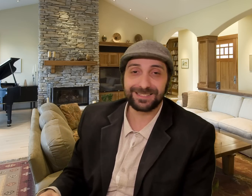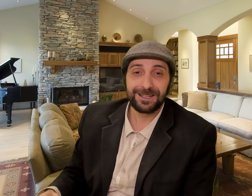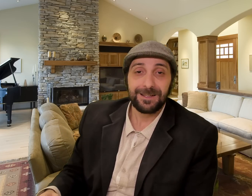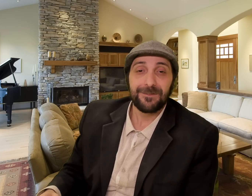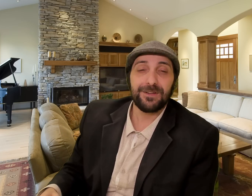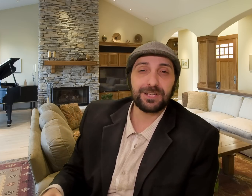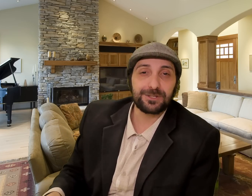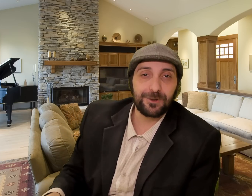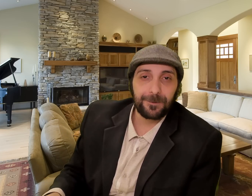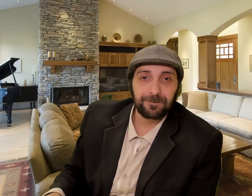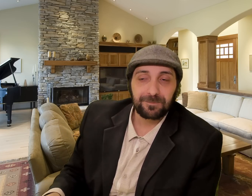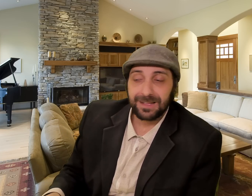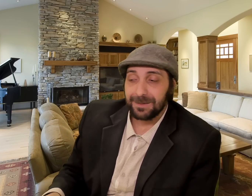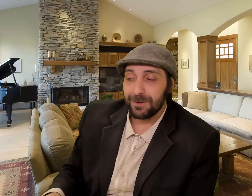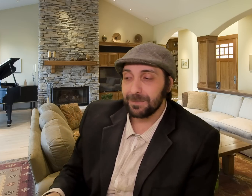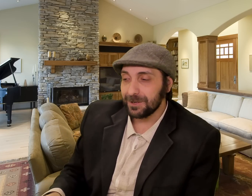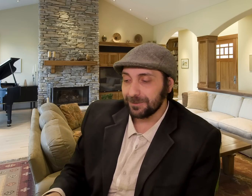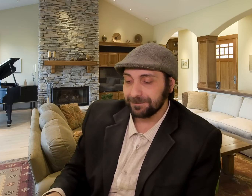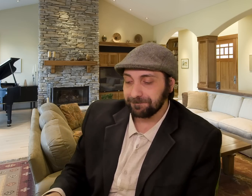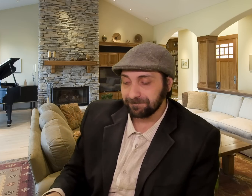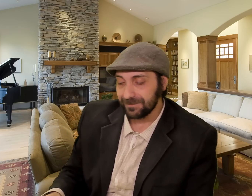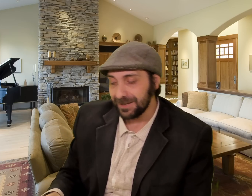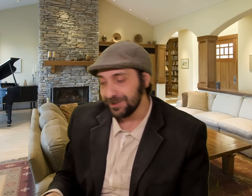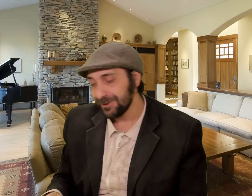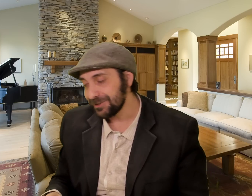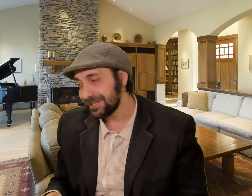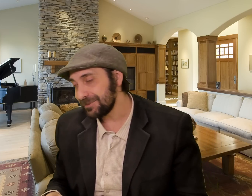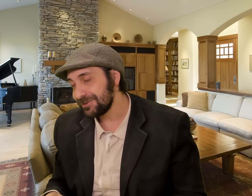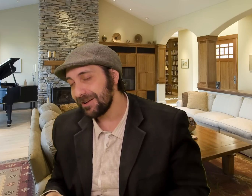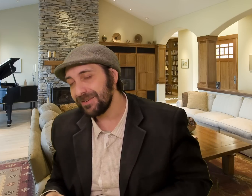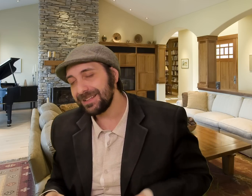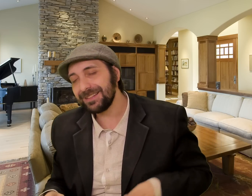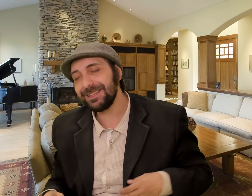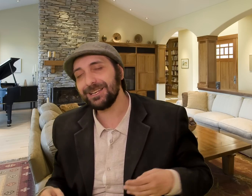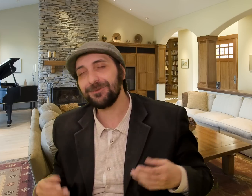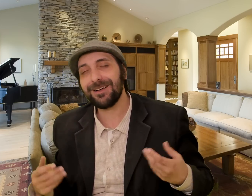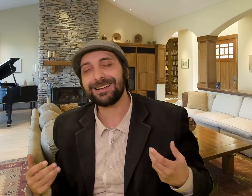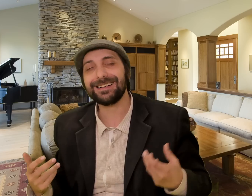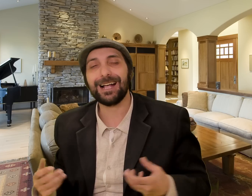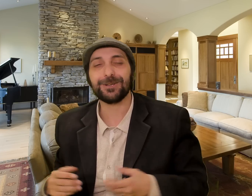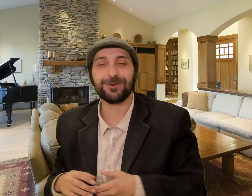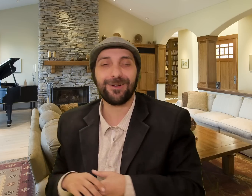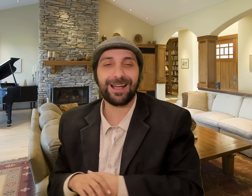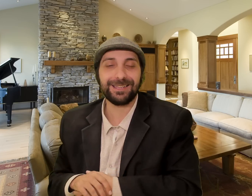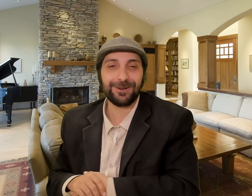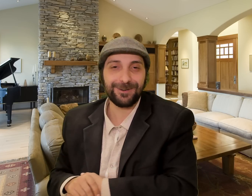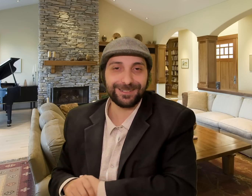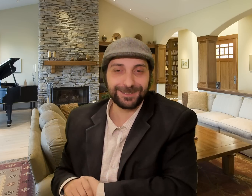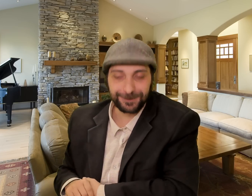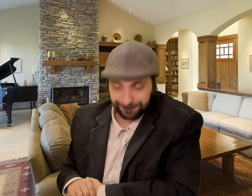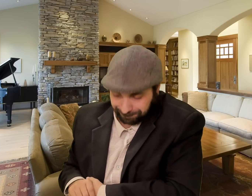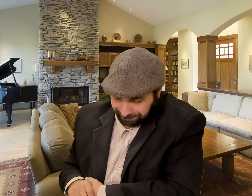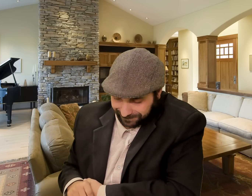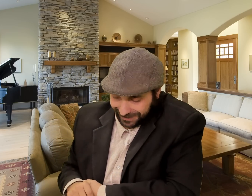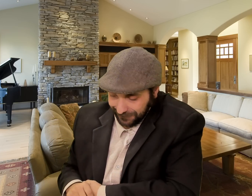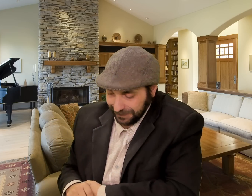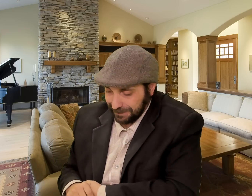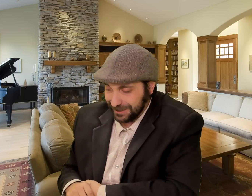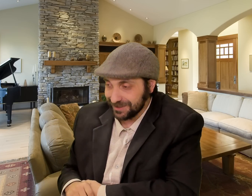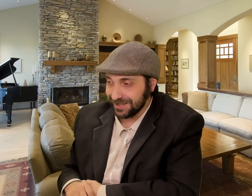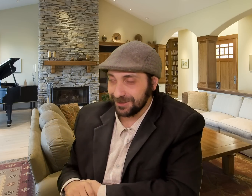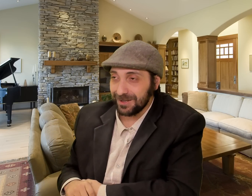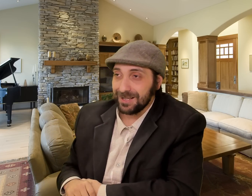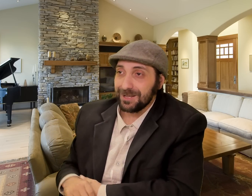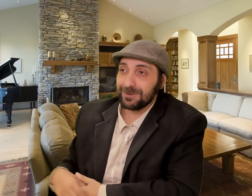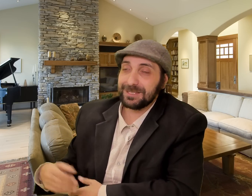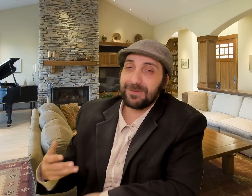rapaz veja só meu amigo nós temos uma verdadeira de uma cachorrada rolando eu